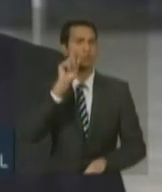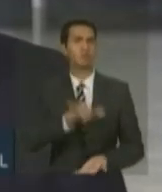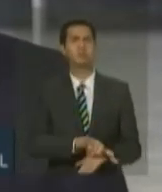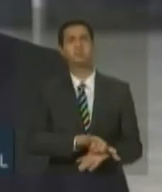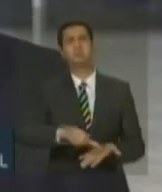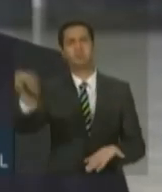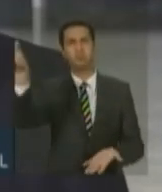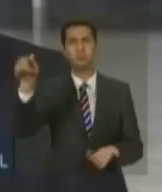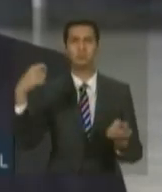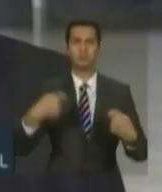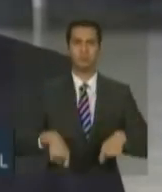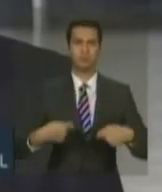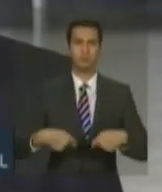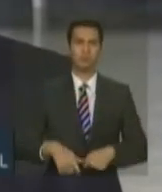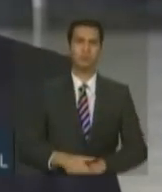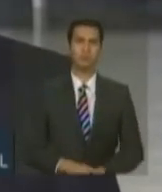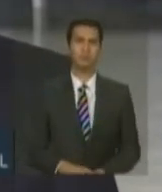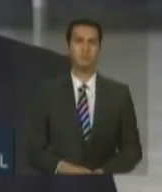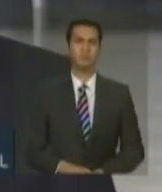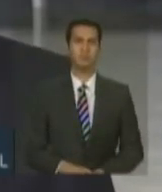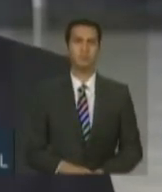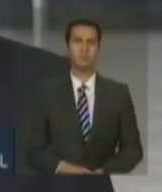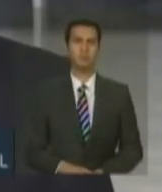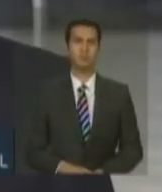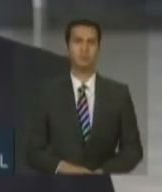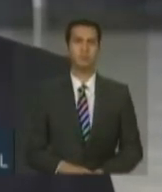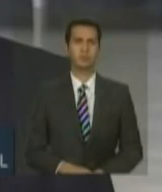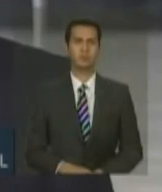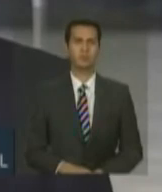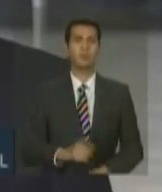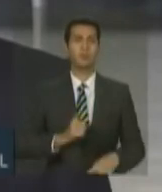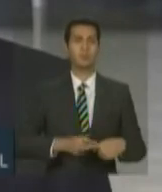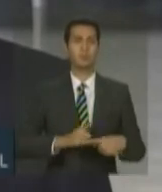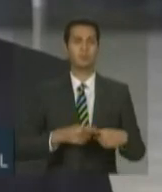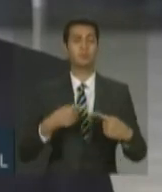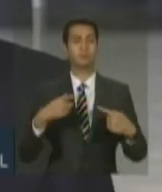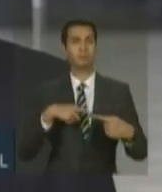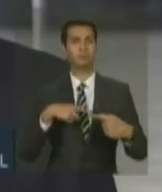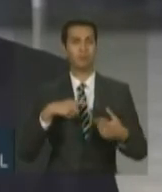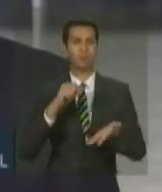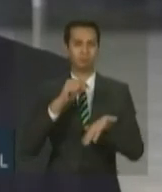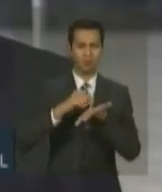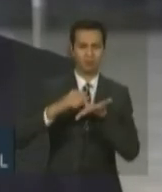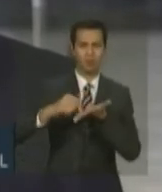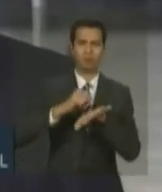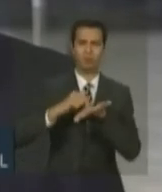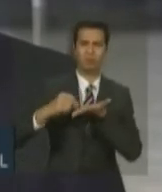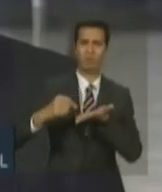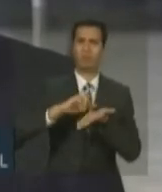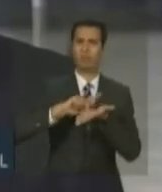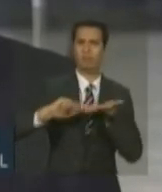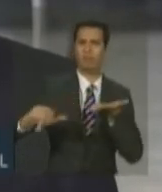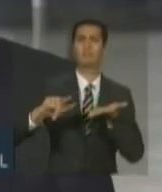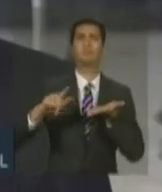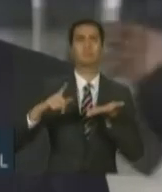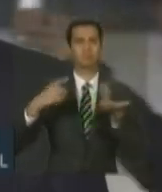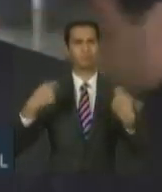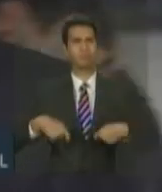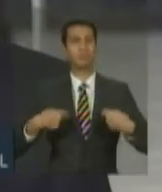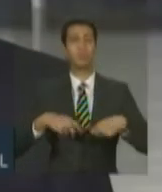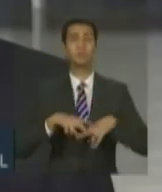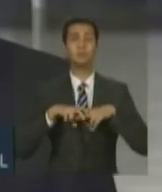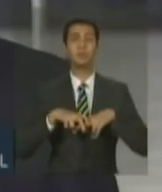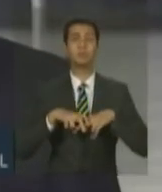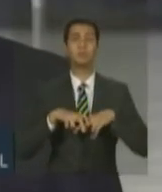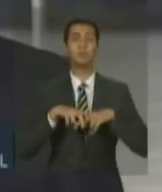para poder suprir os componentes que são necessários nessa indústria. Portanto, a escolha do